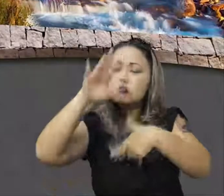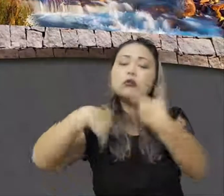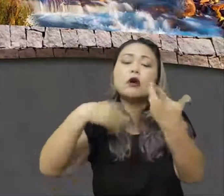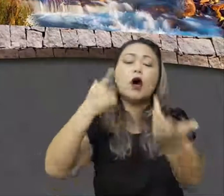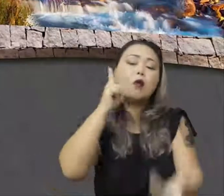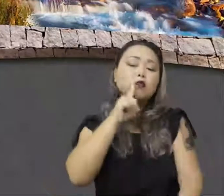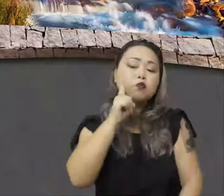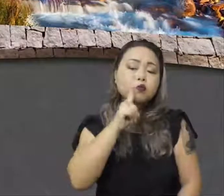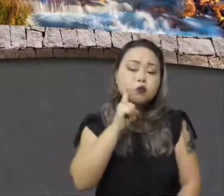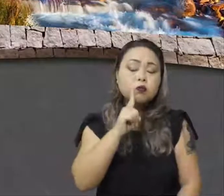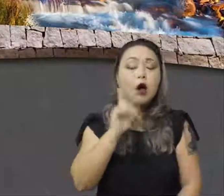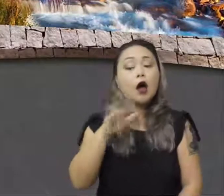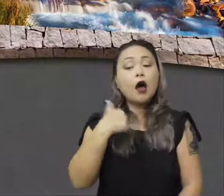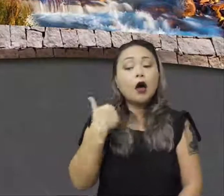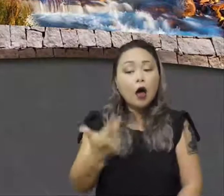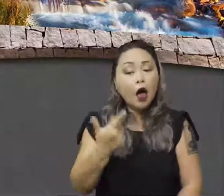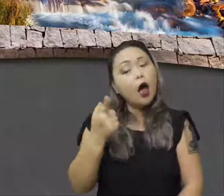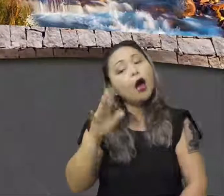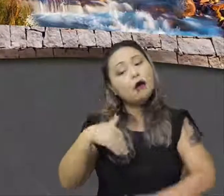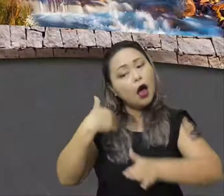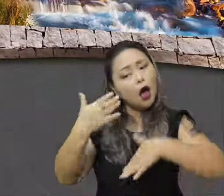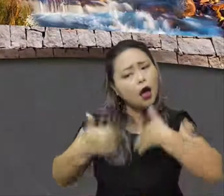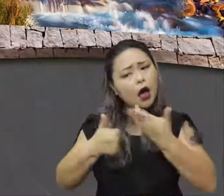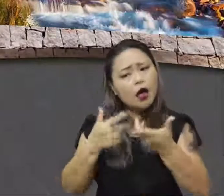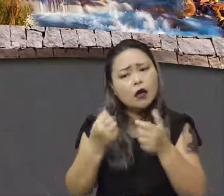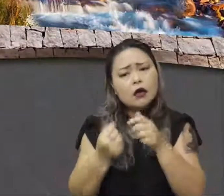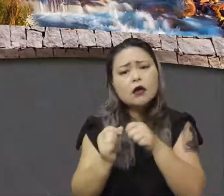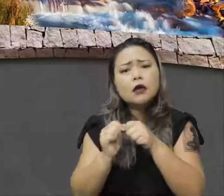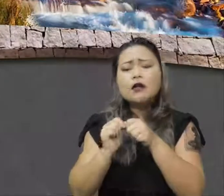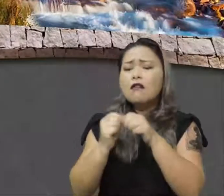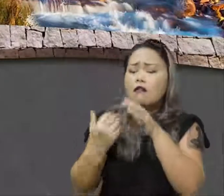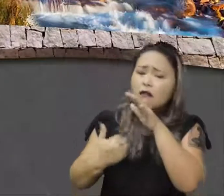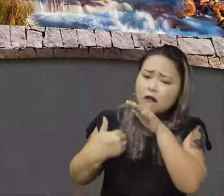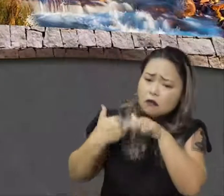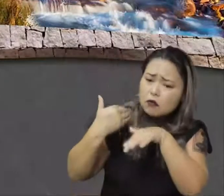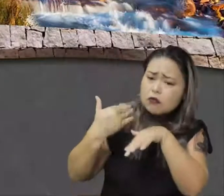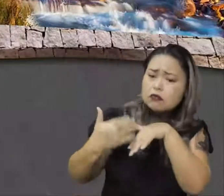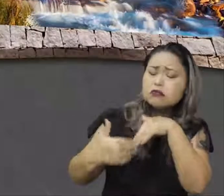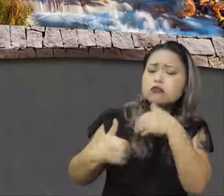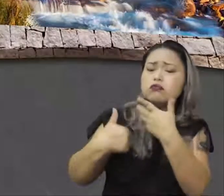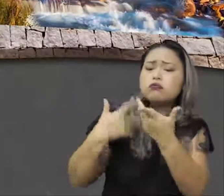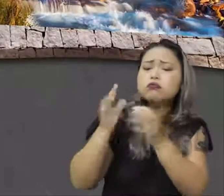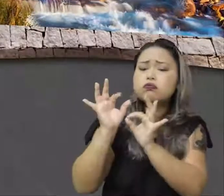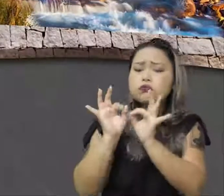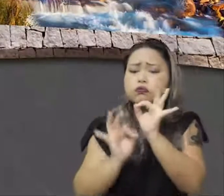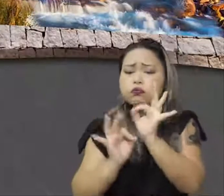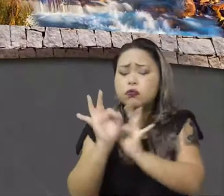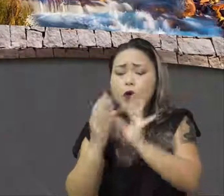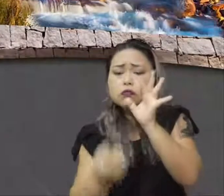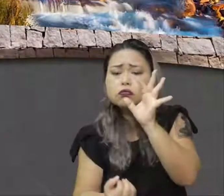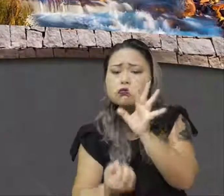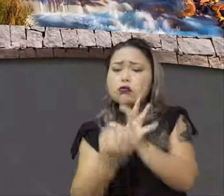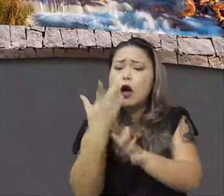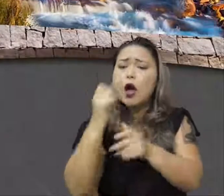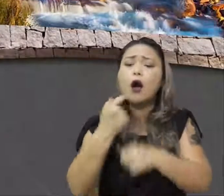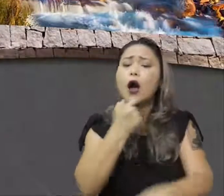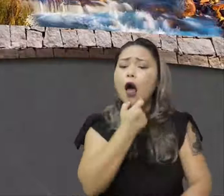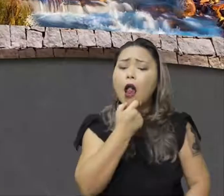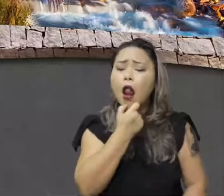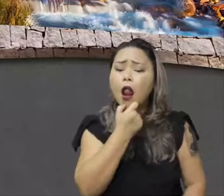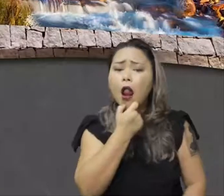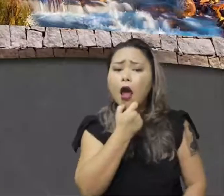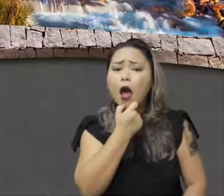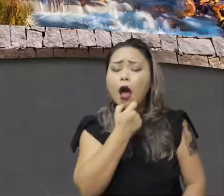Unidos. E esse processo histórico nasce com essa colonização dos ingleses. E por